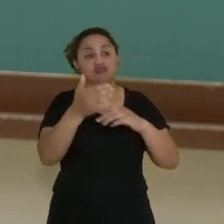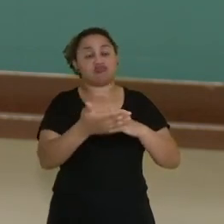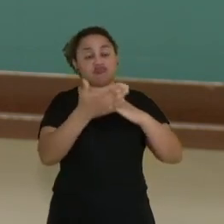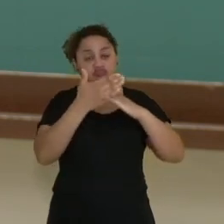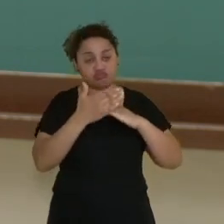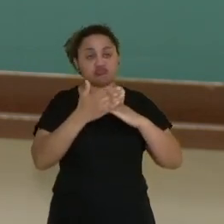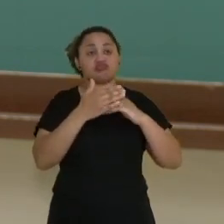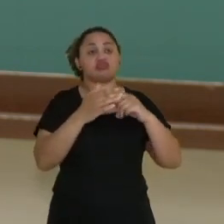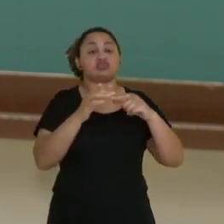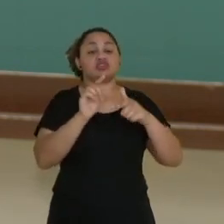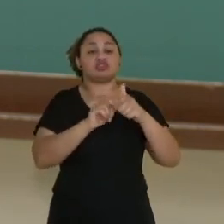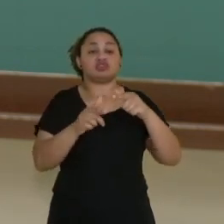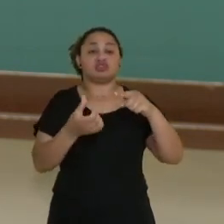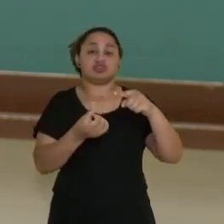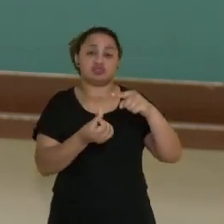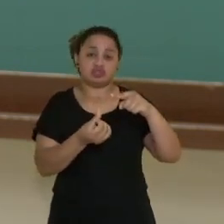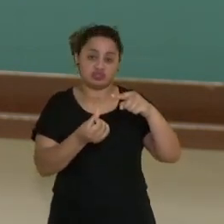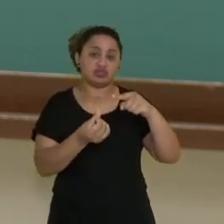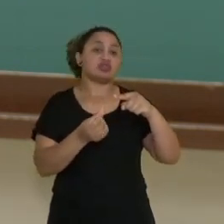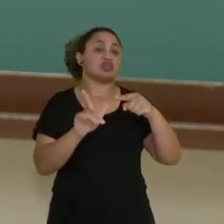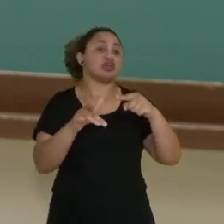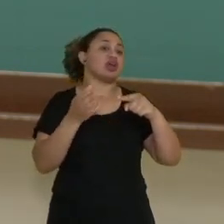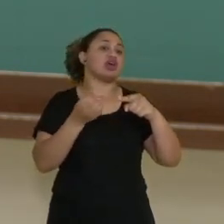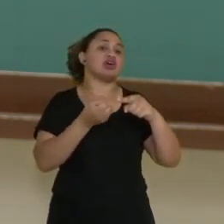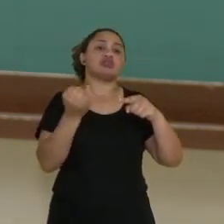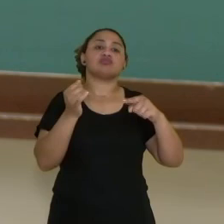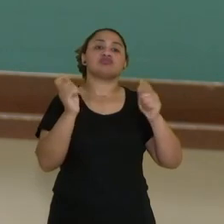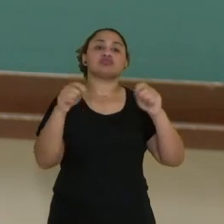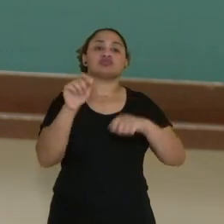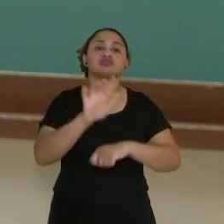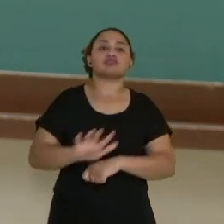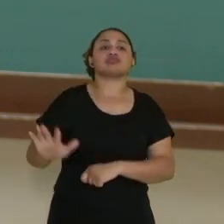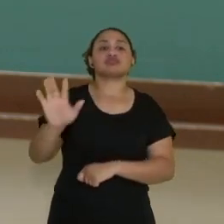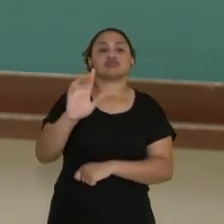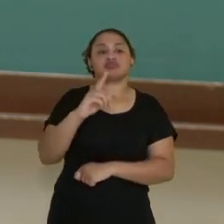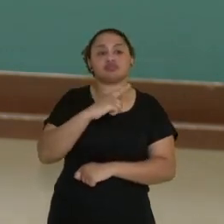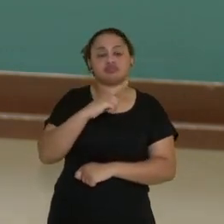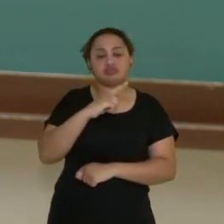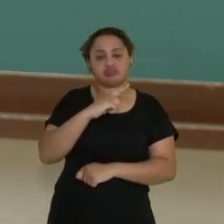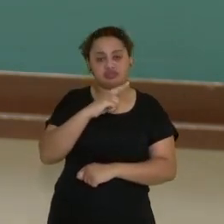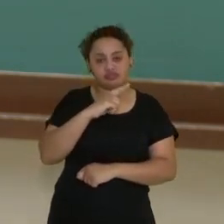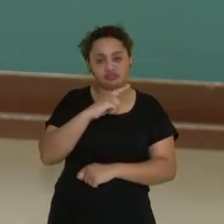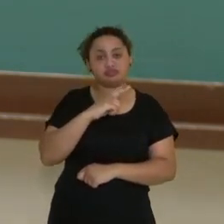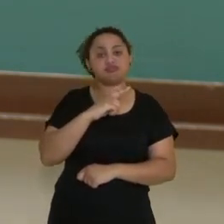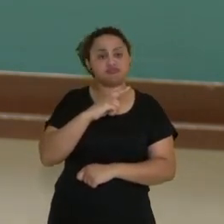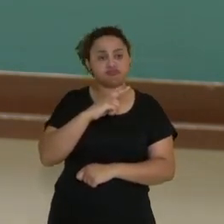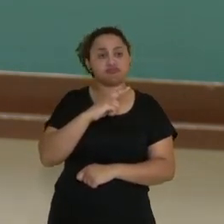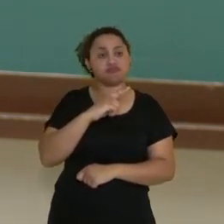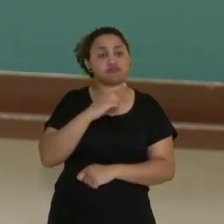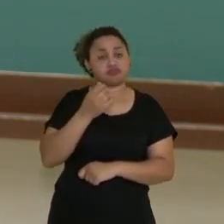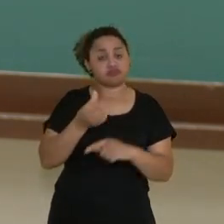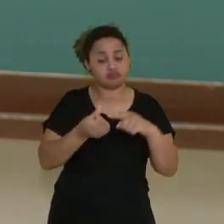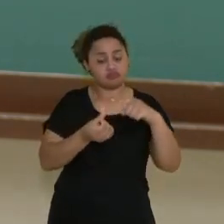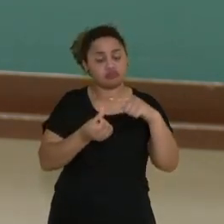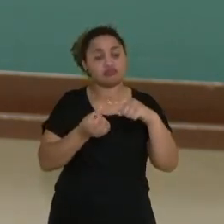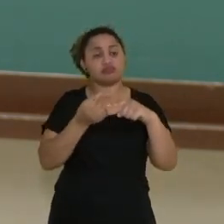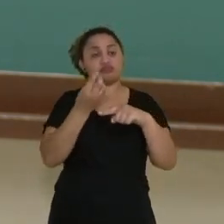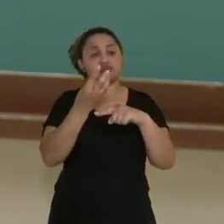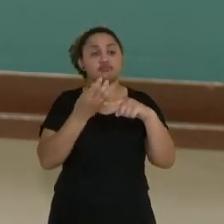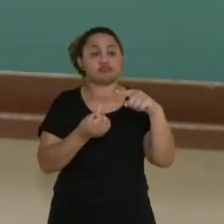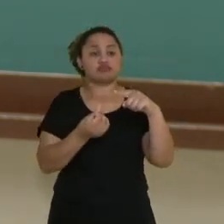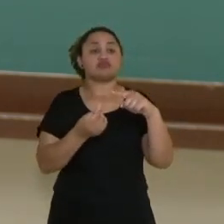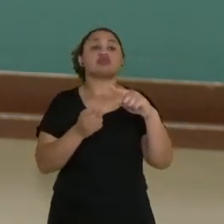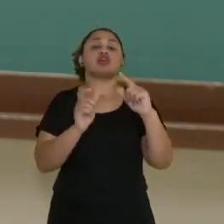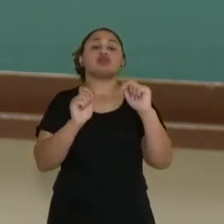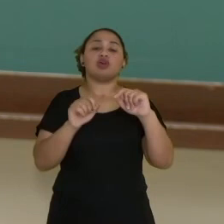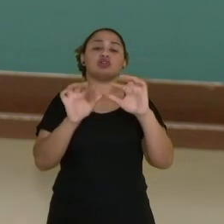favoráveis dividido pelo número de possibilidades no total, que é igual a 6, tá? Então, eu tenho 3